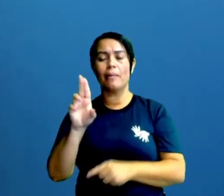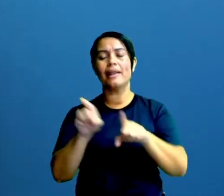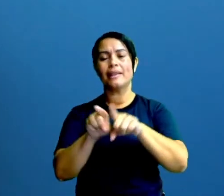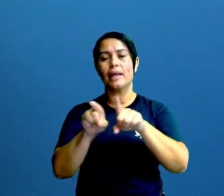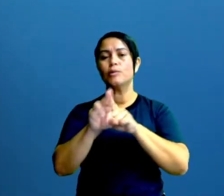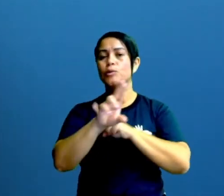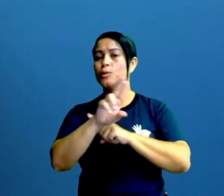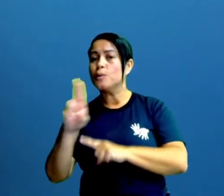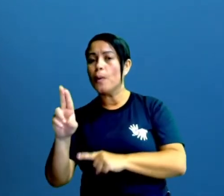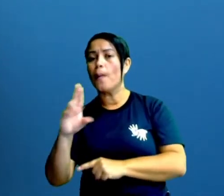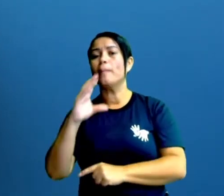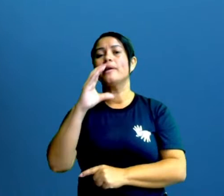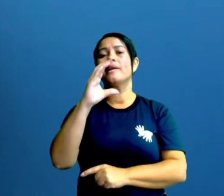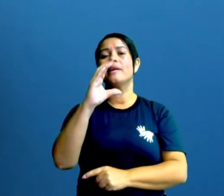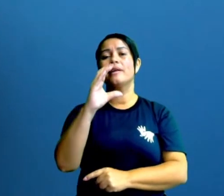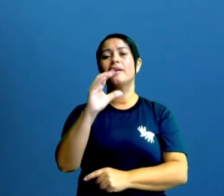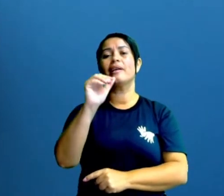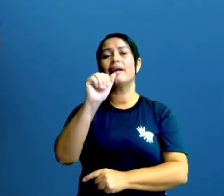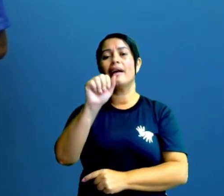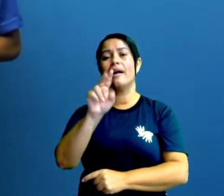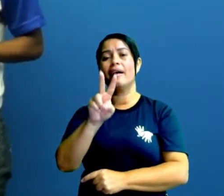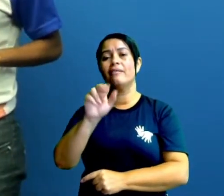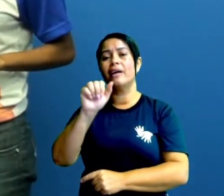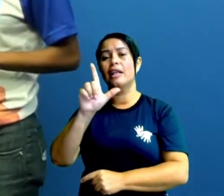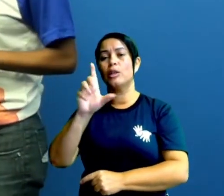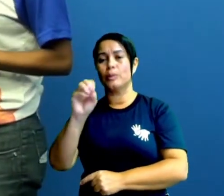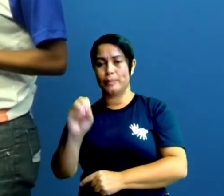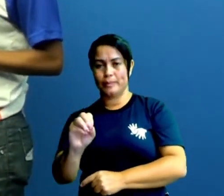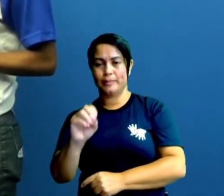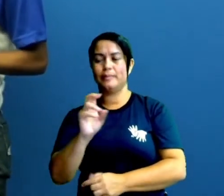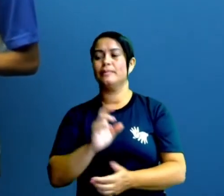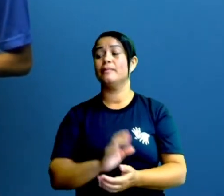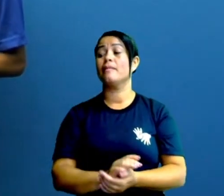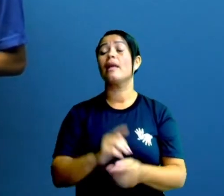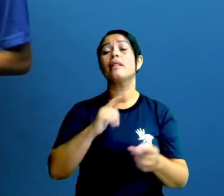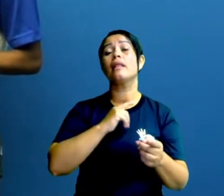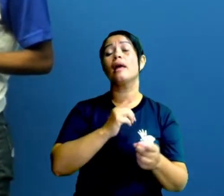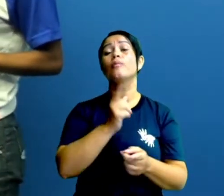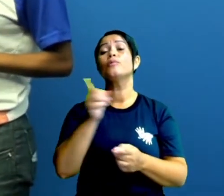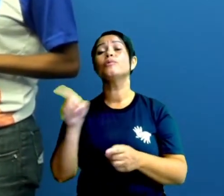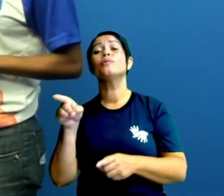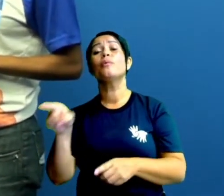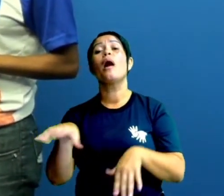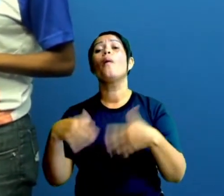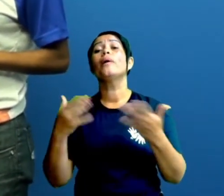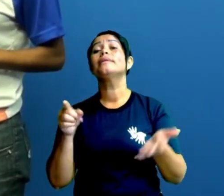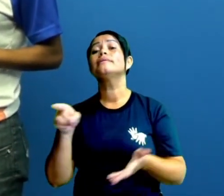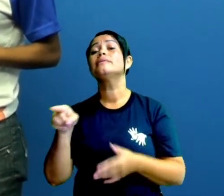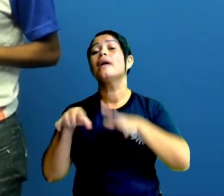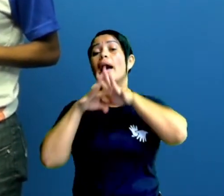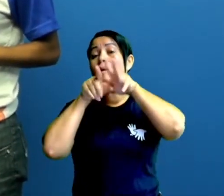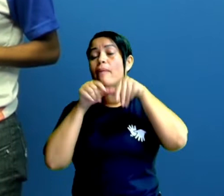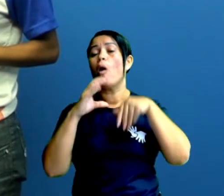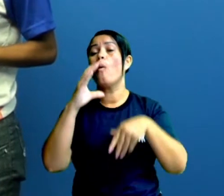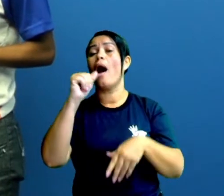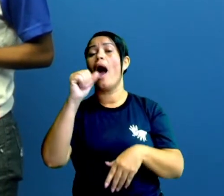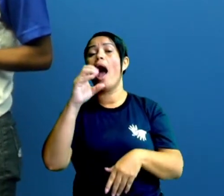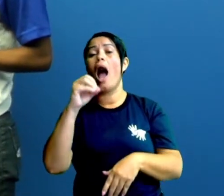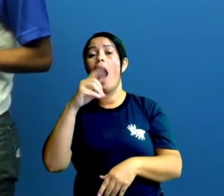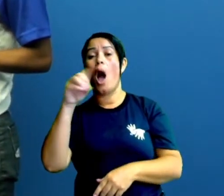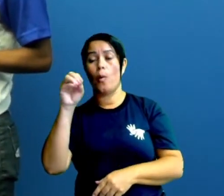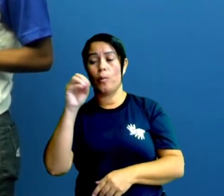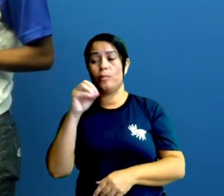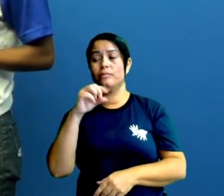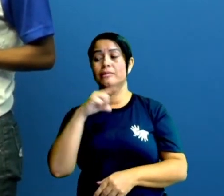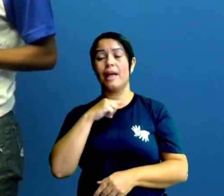mesmo aqui nós temos escrito o nome cavalo Aqui nós temos que animal um cão